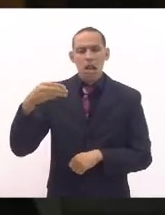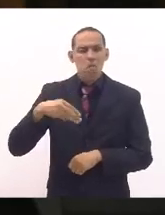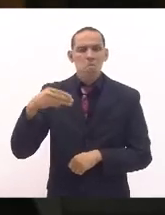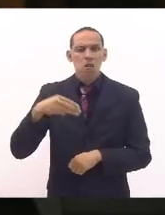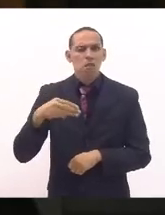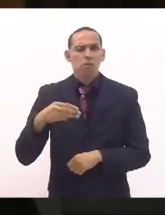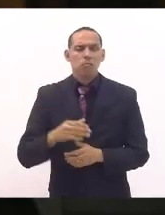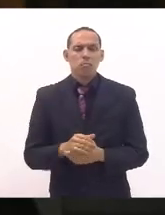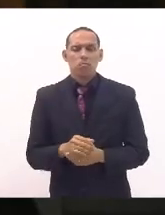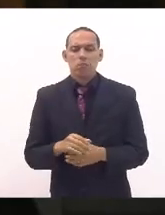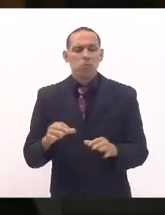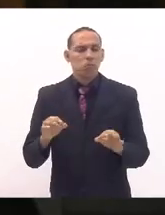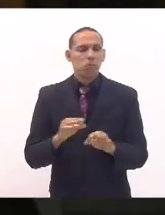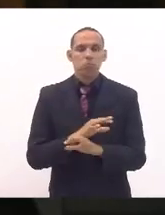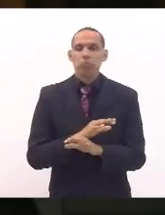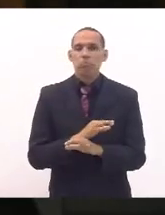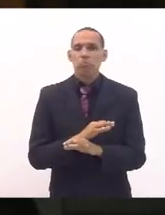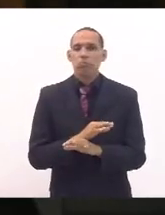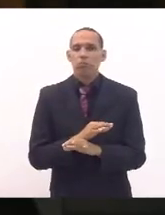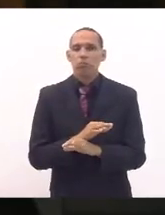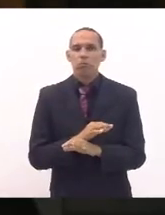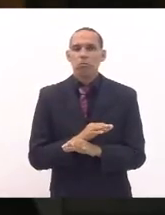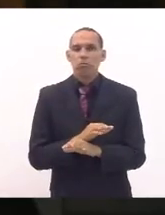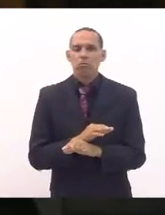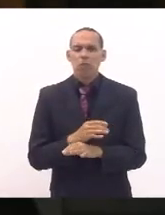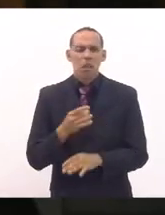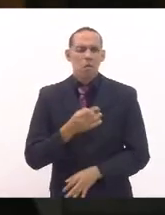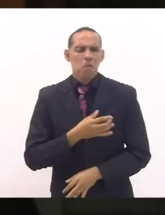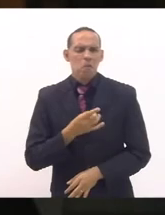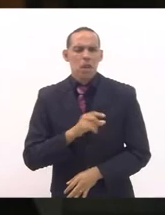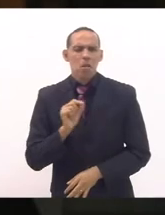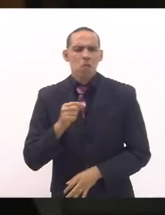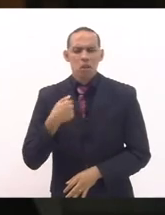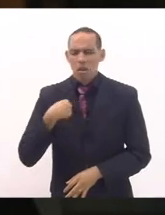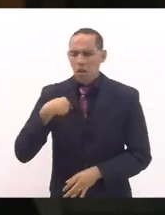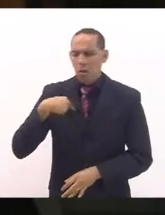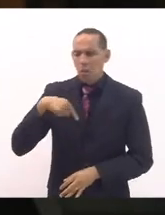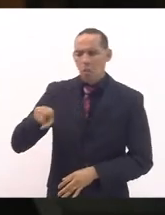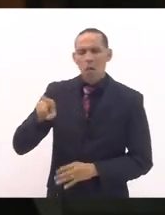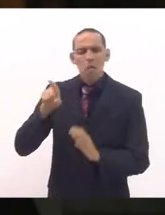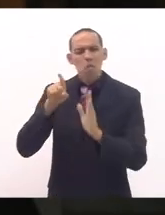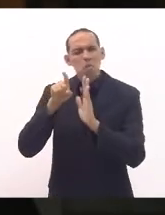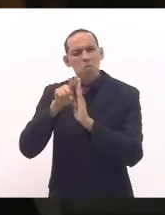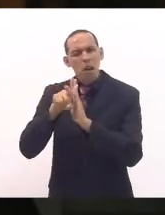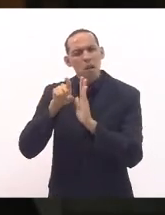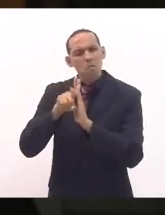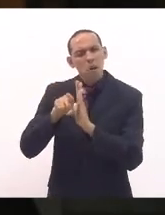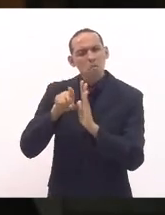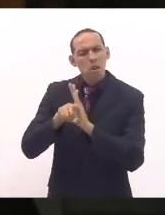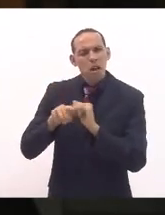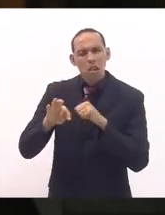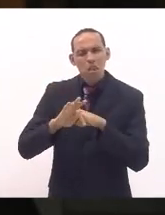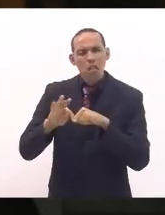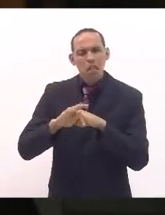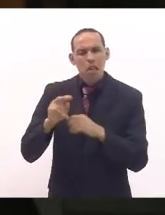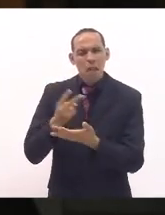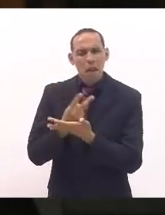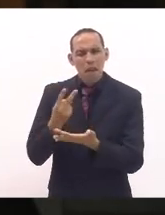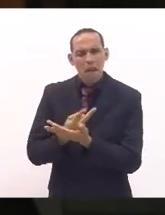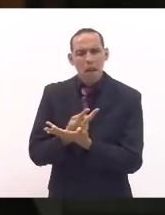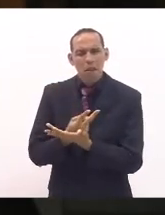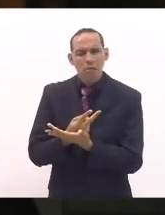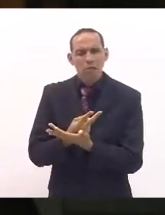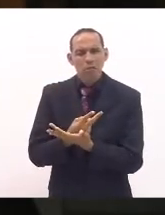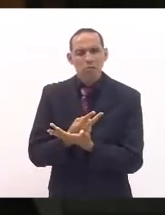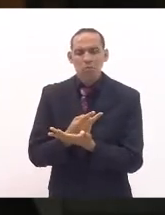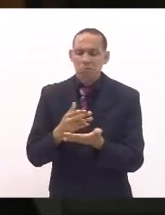7 minutos, porque houve algum receio que eu lá fosse para fazer alguma pergunta técnica indevida.